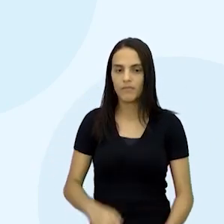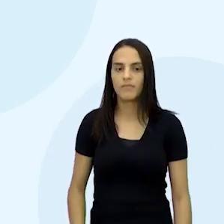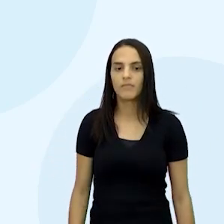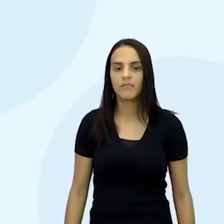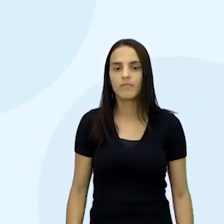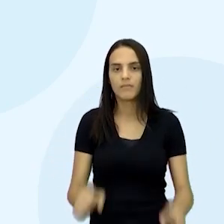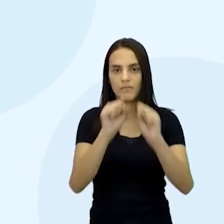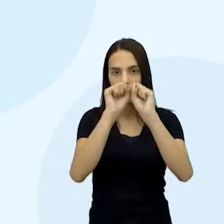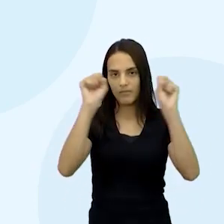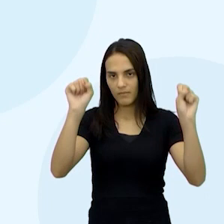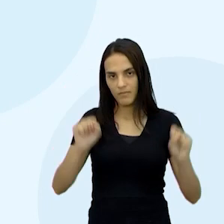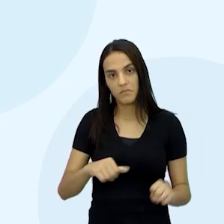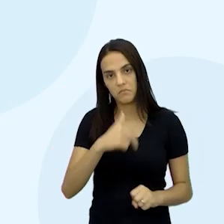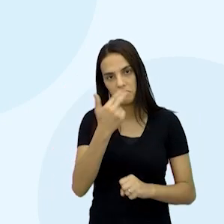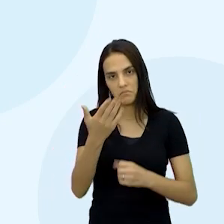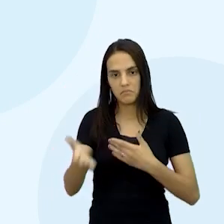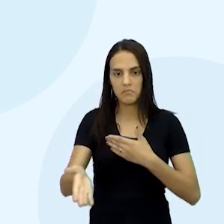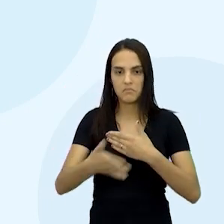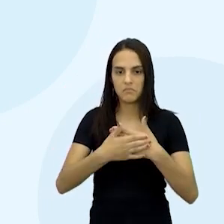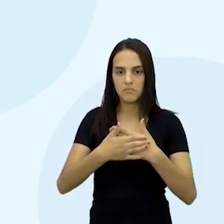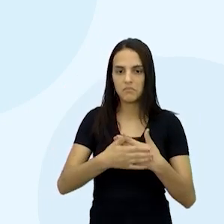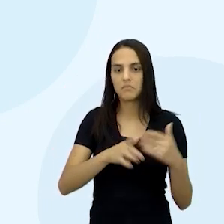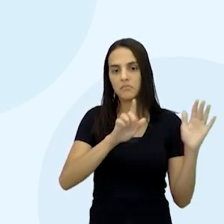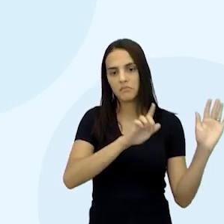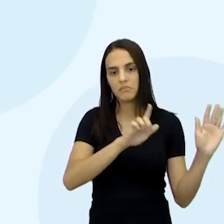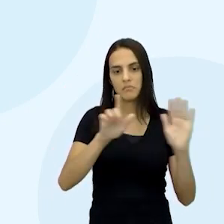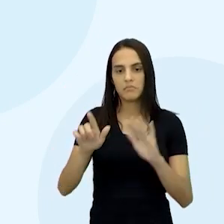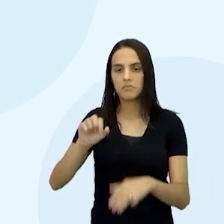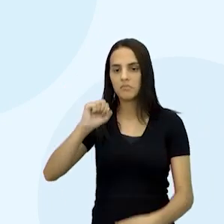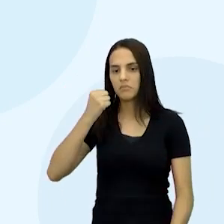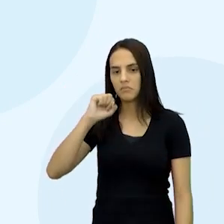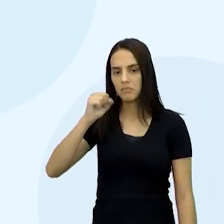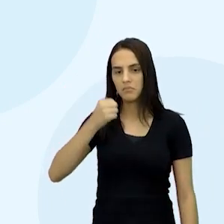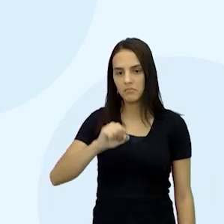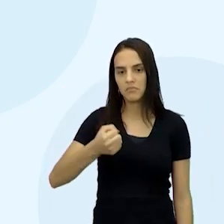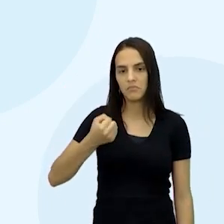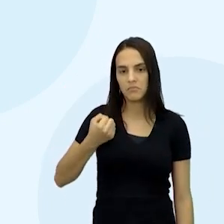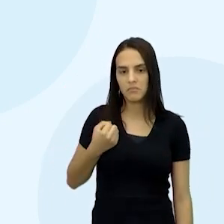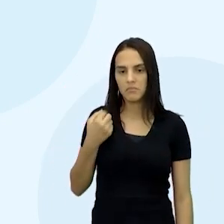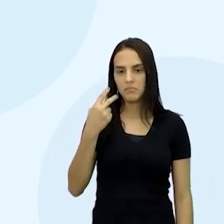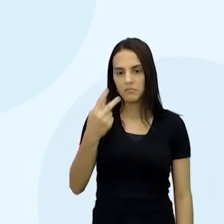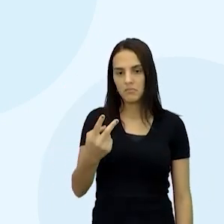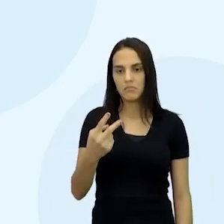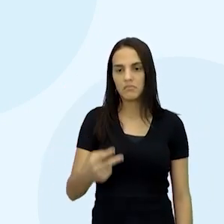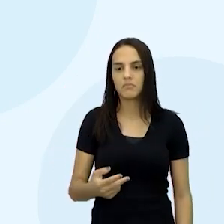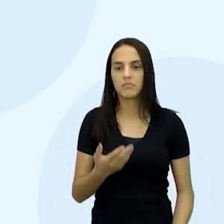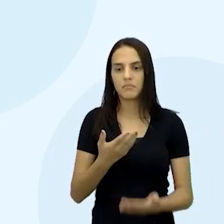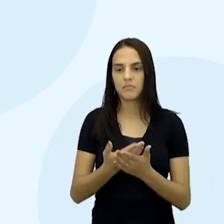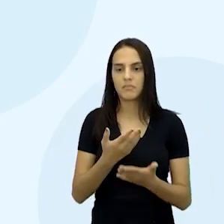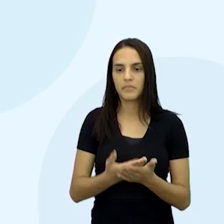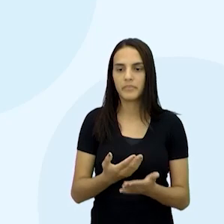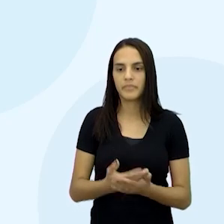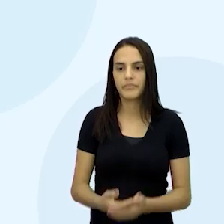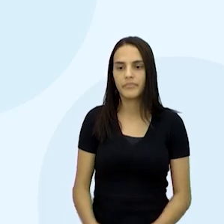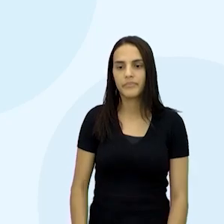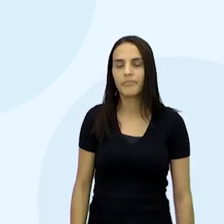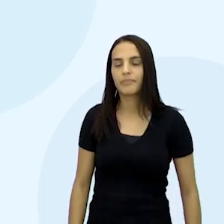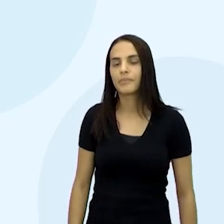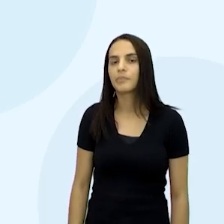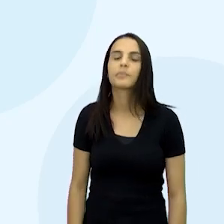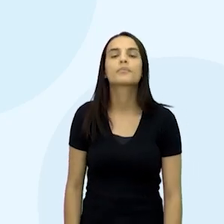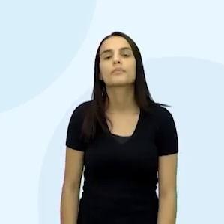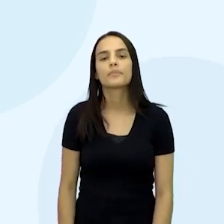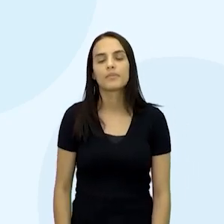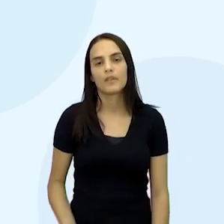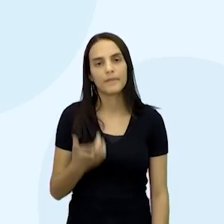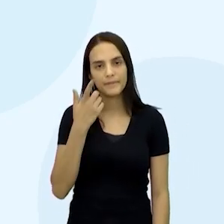4 aulas e uma sistematização, que é o fechamento, na semana 8, que aí tem 2 aulas. Então veja